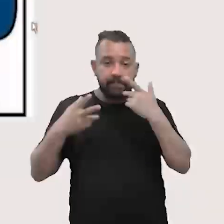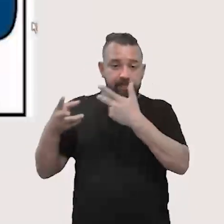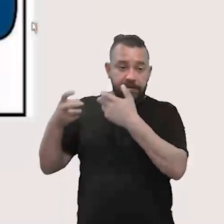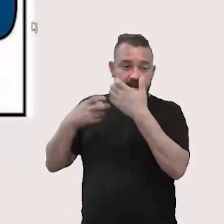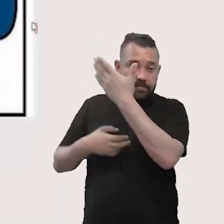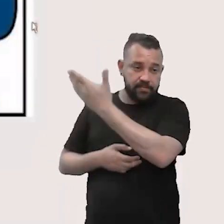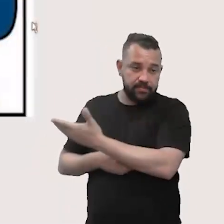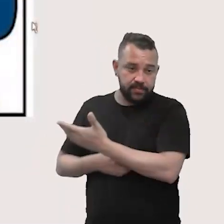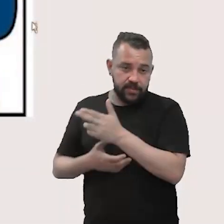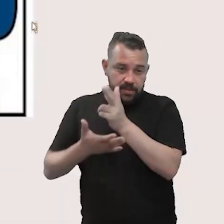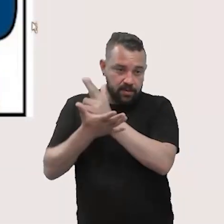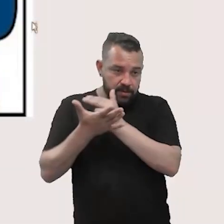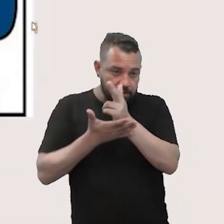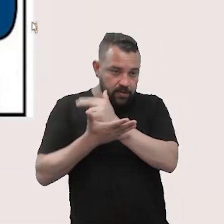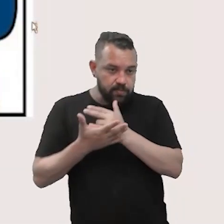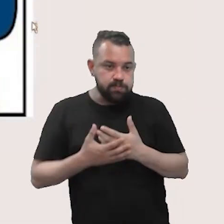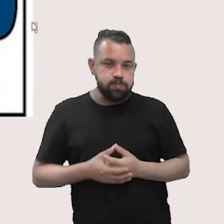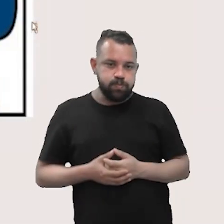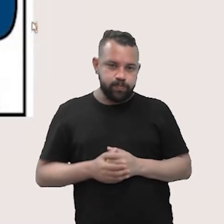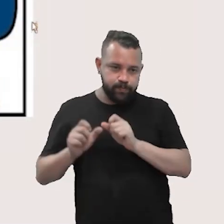lá. Olha essa tirinha aí.